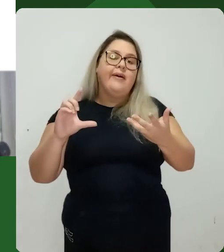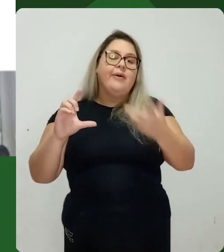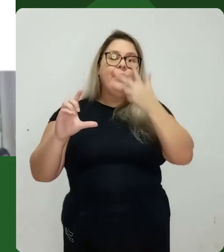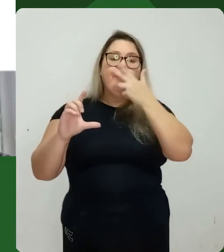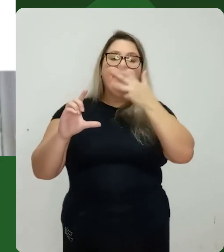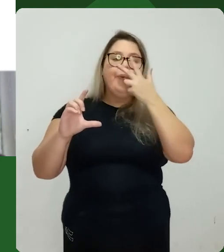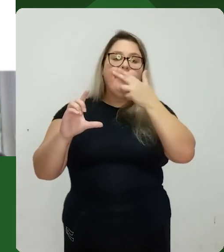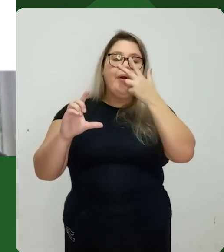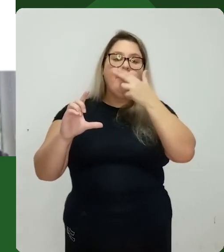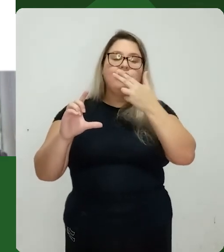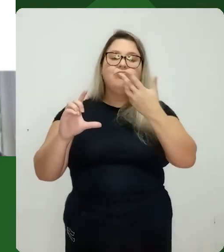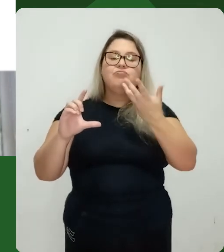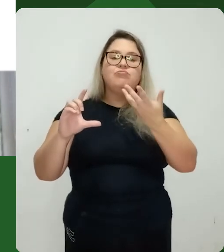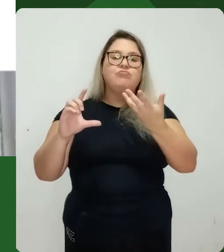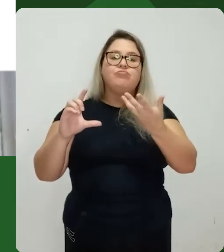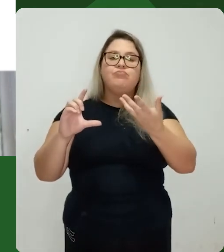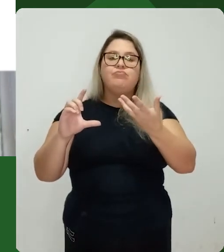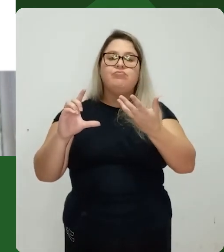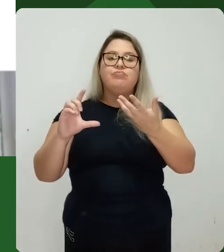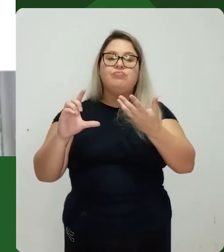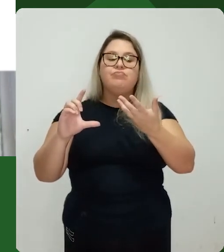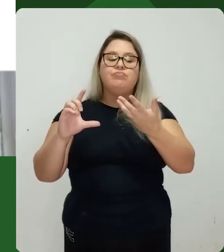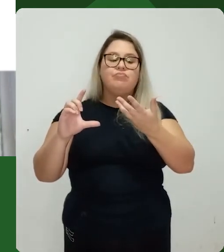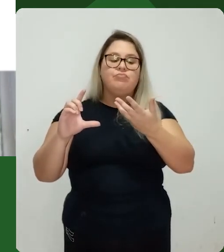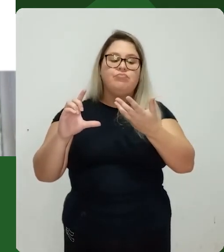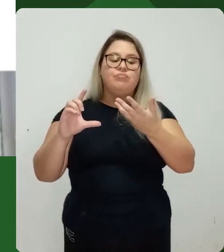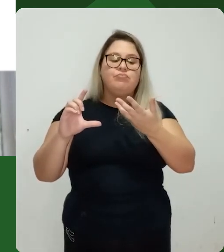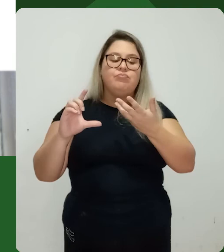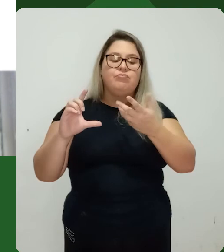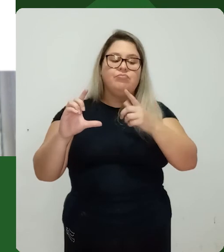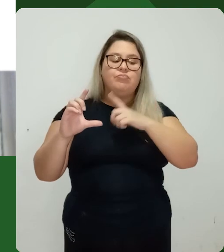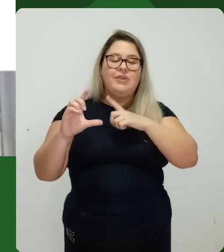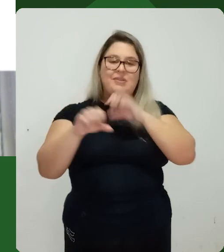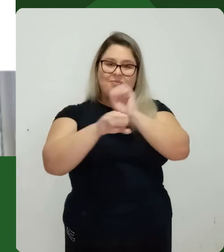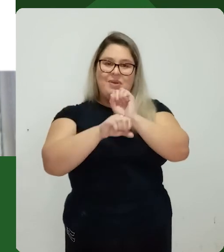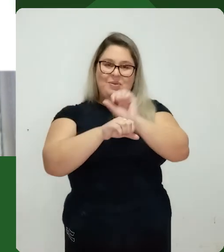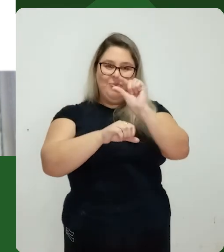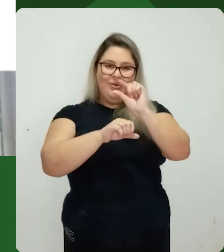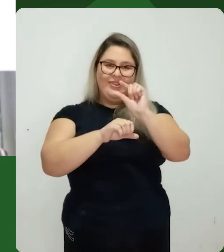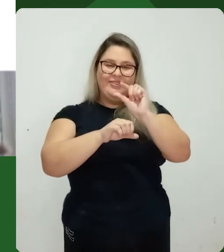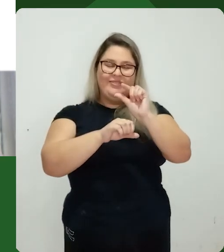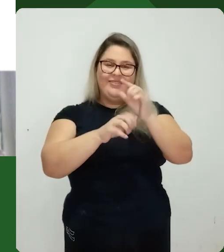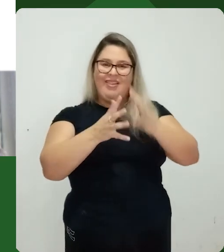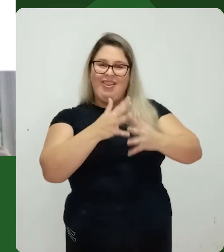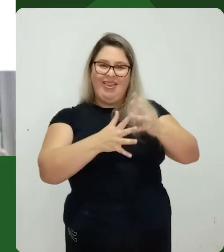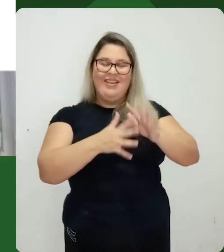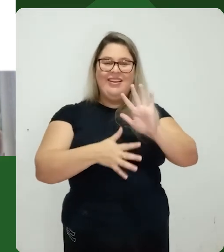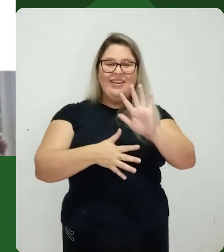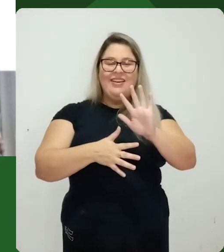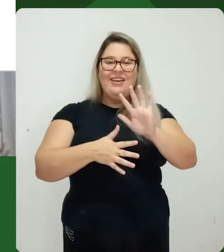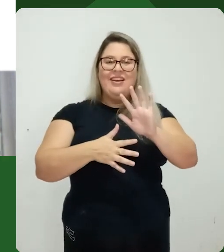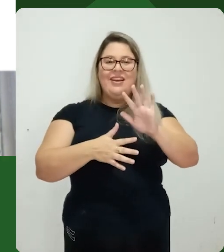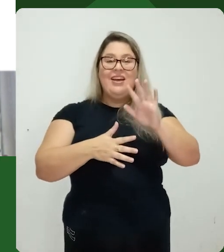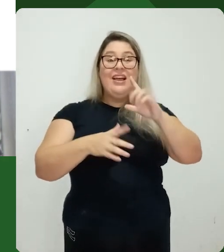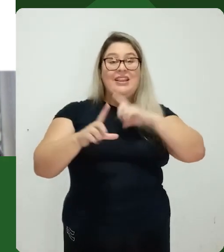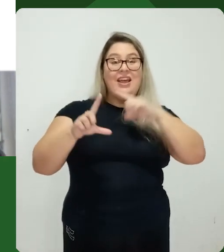ligar aqui também e ele aparece aqui no meu visor. Mas ele é basicamente como se fosse uma